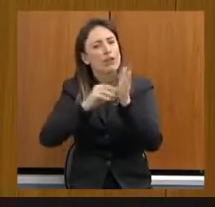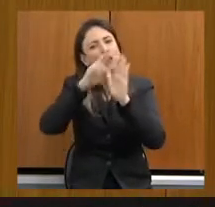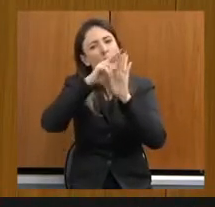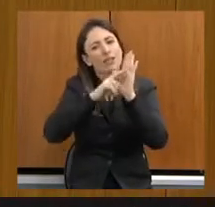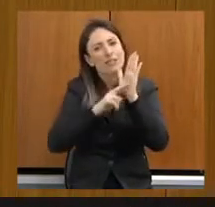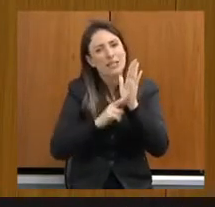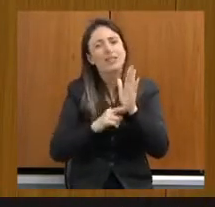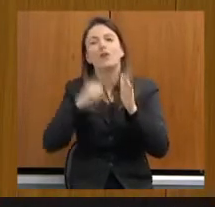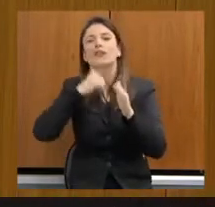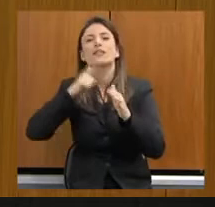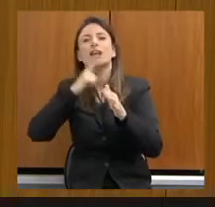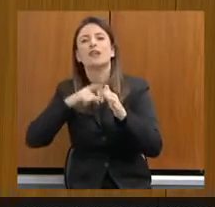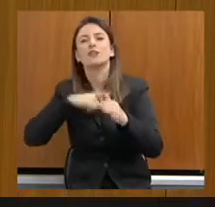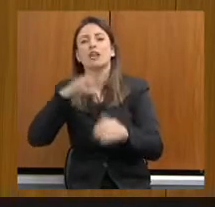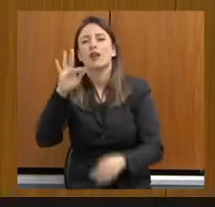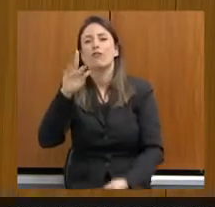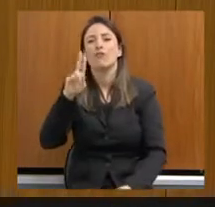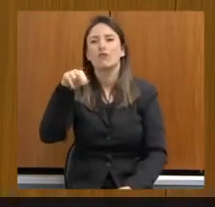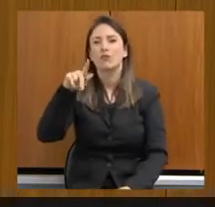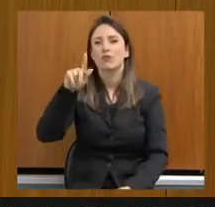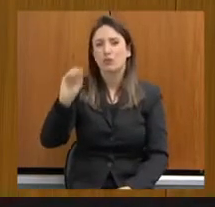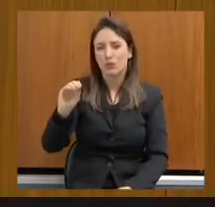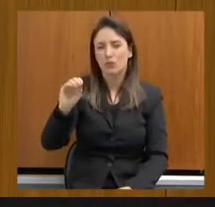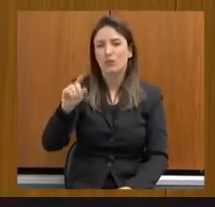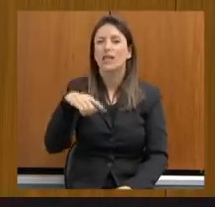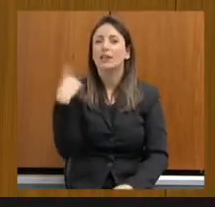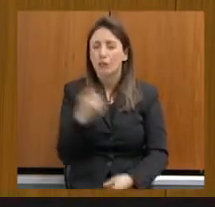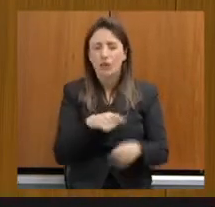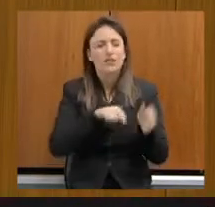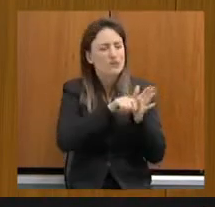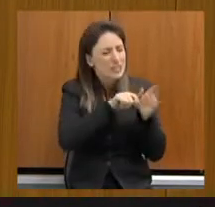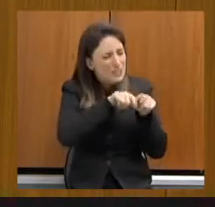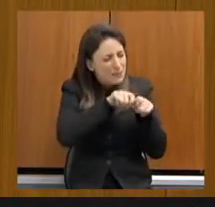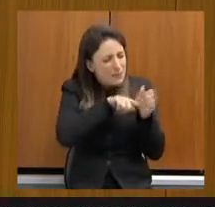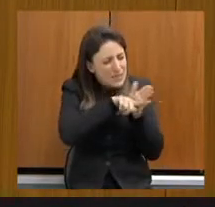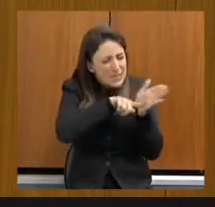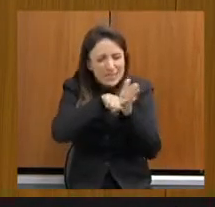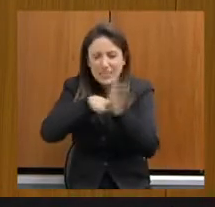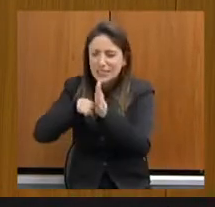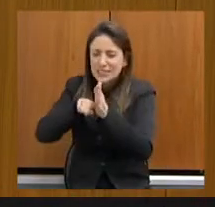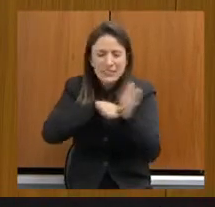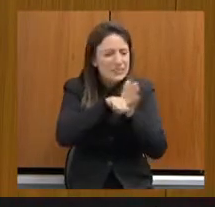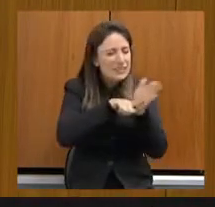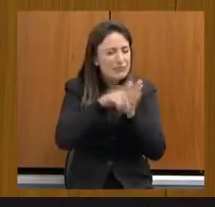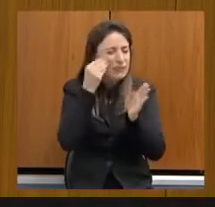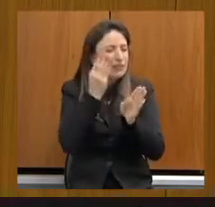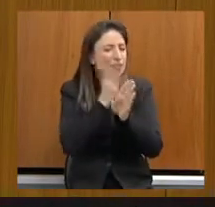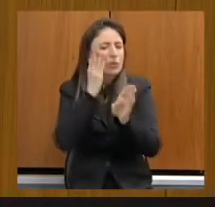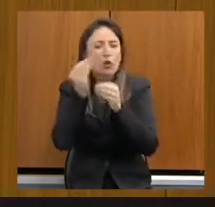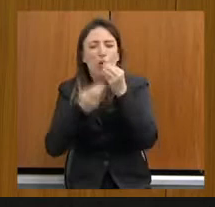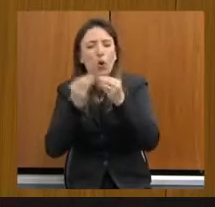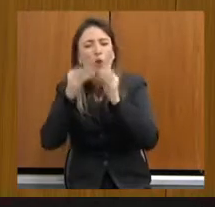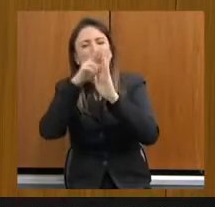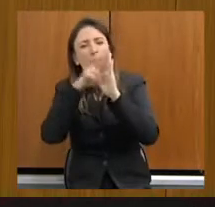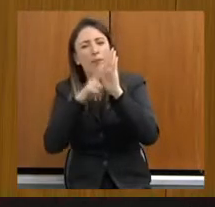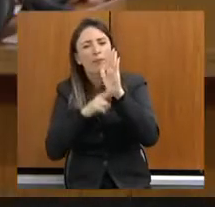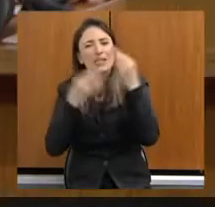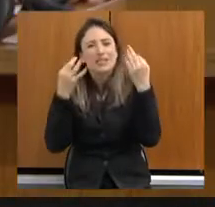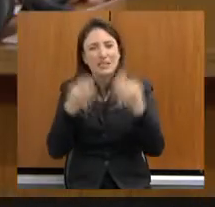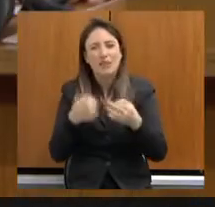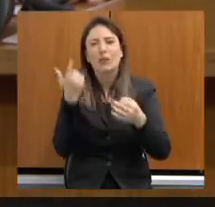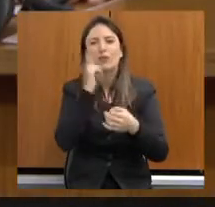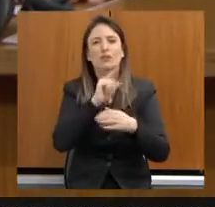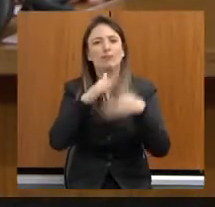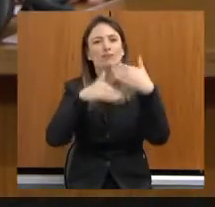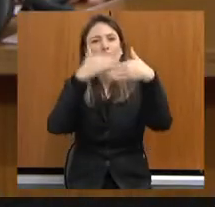incentivado muito a pesquisa realizada pesquisa no estado que com certeza vai trazer um ganho é muito grande para isso e tem